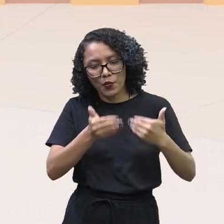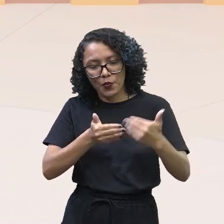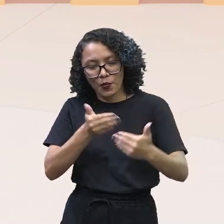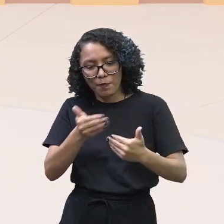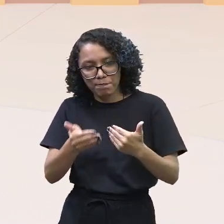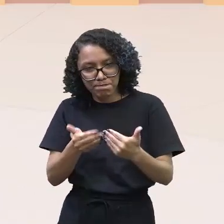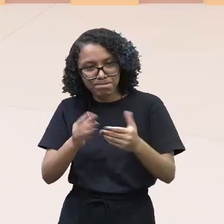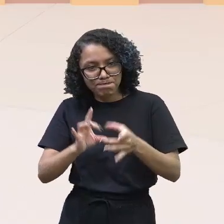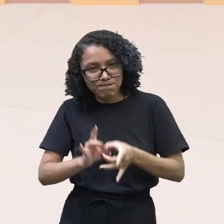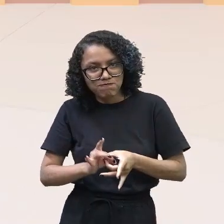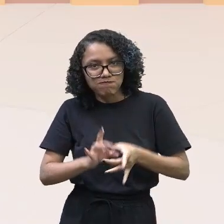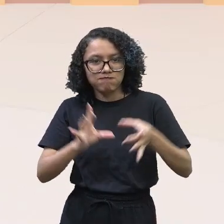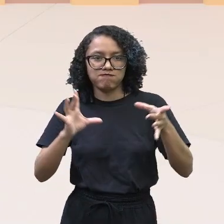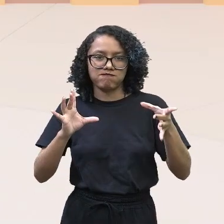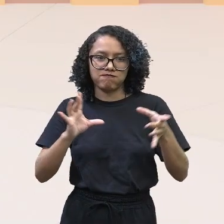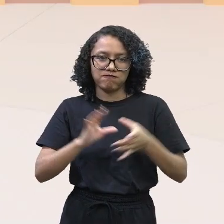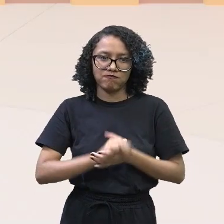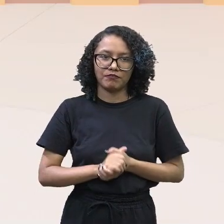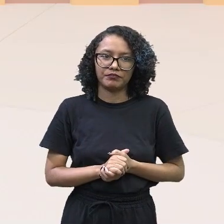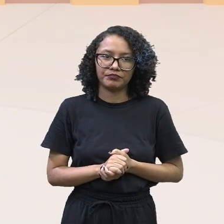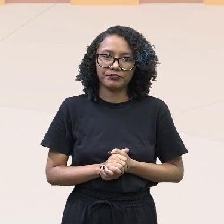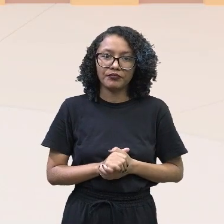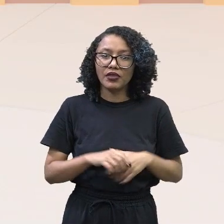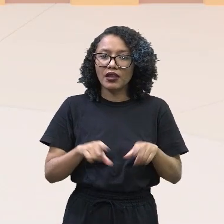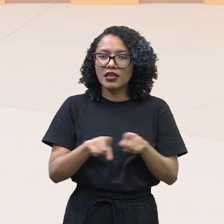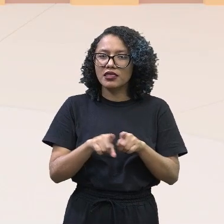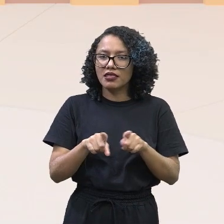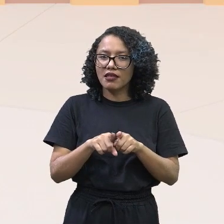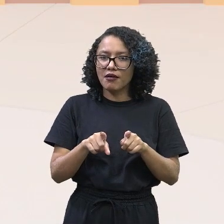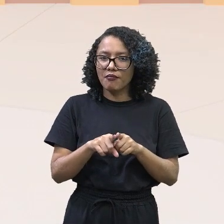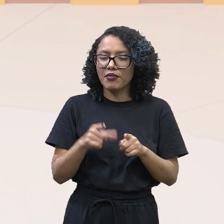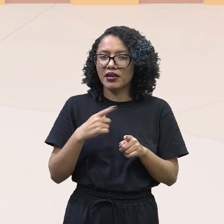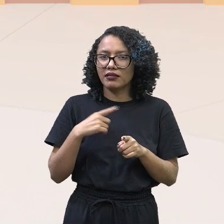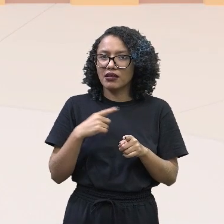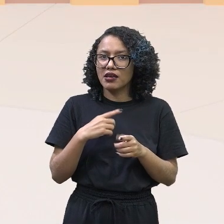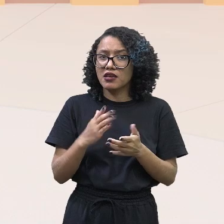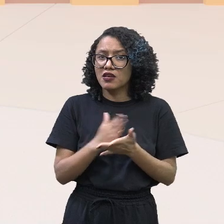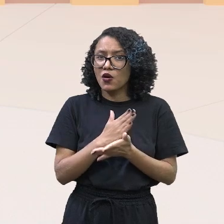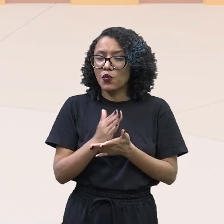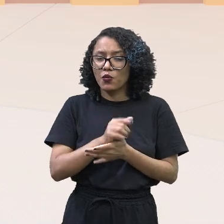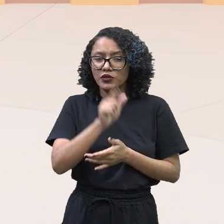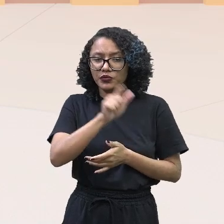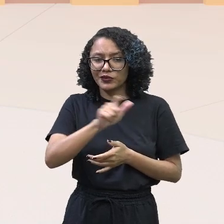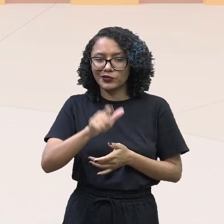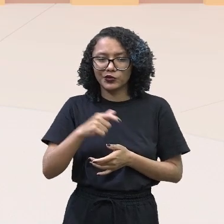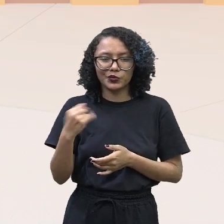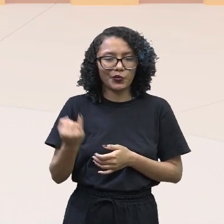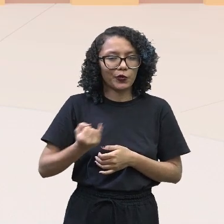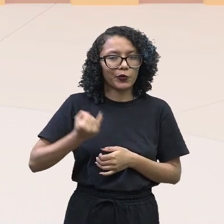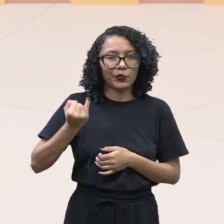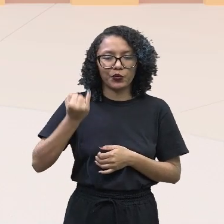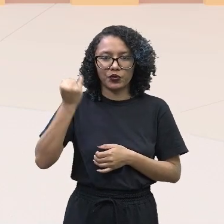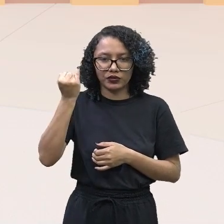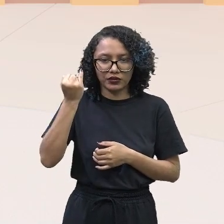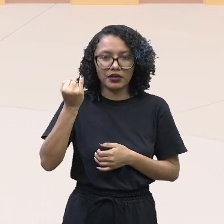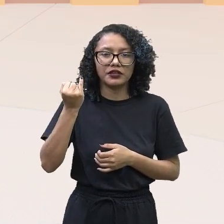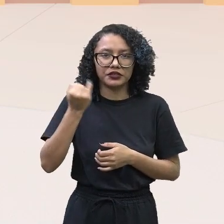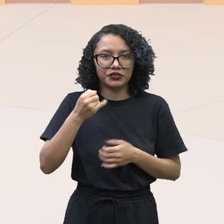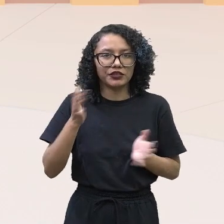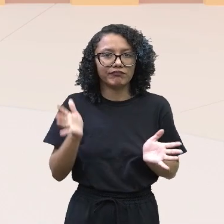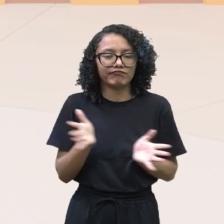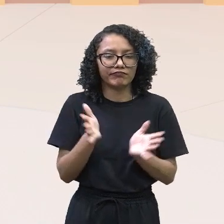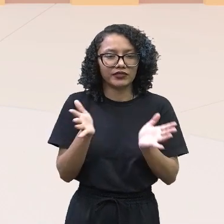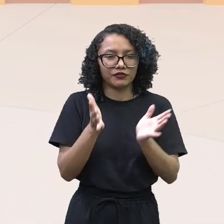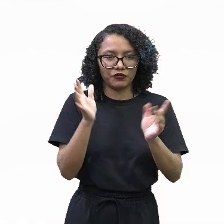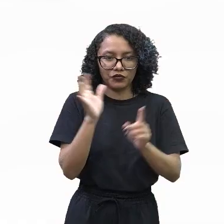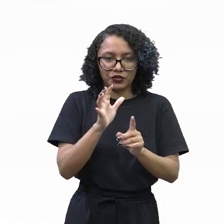E, dentre essas leis, também nós vamos conhecer as figuras importantes para esse movimento abolicionista no Brasil.